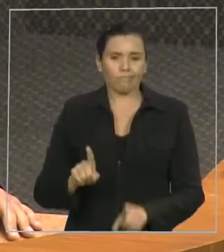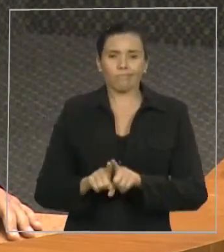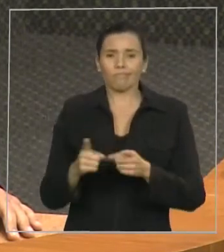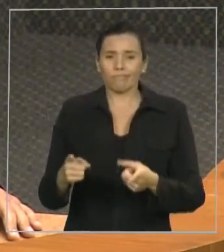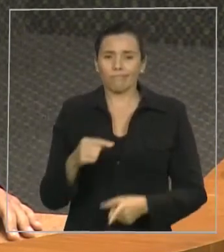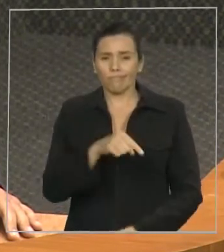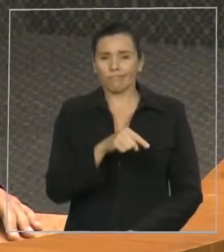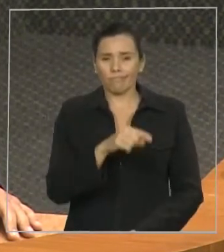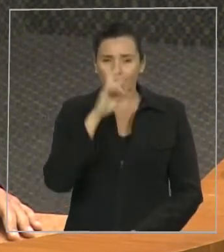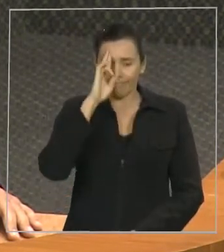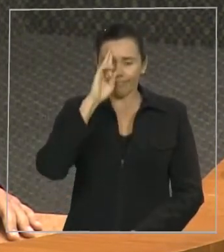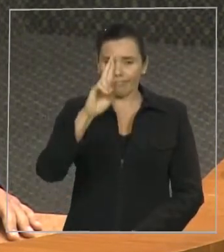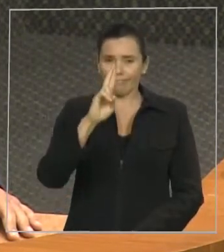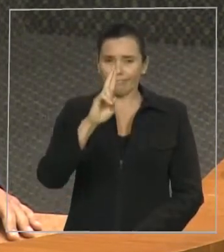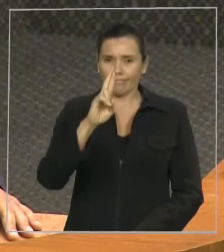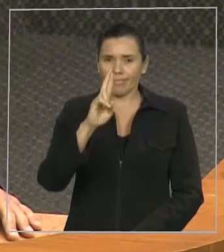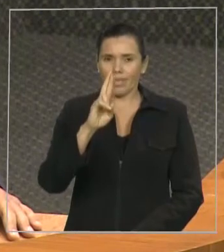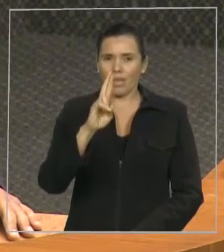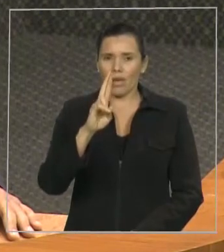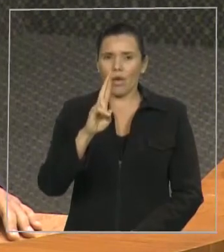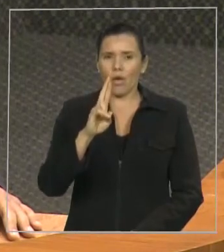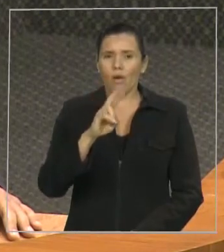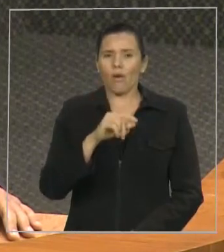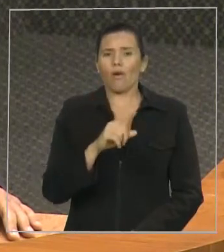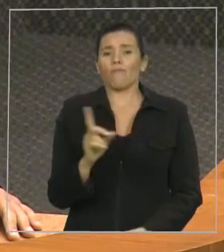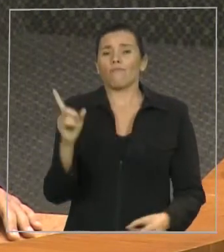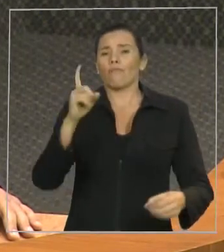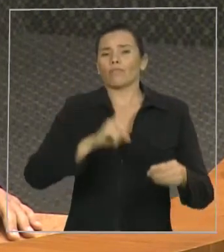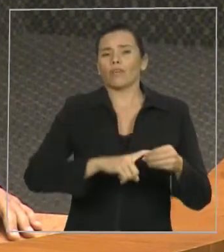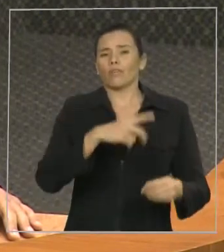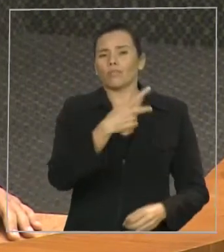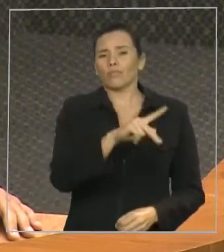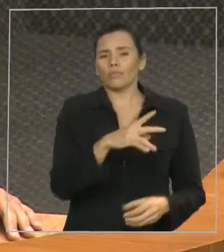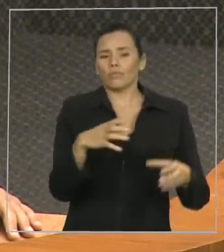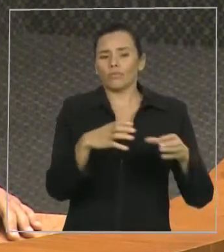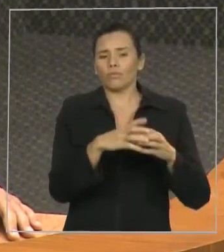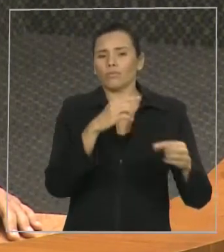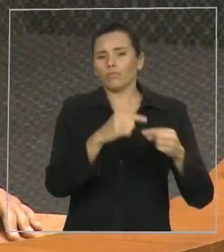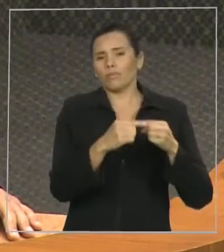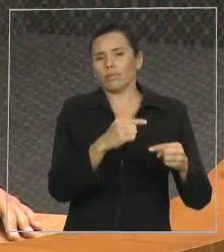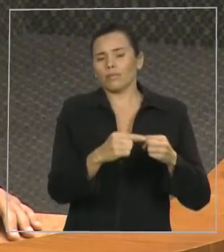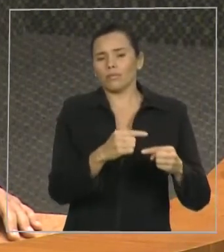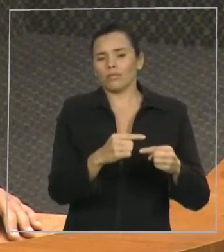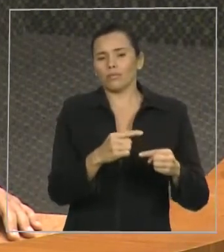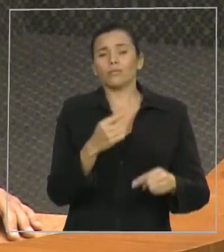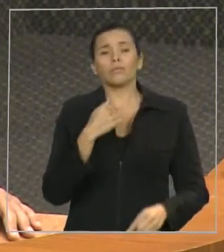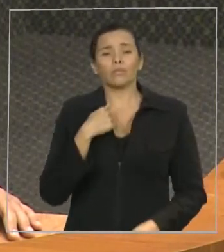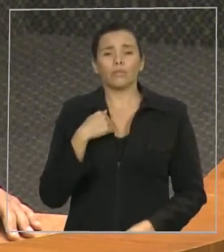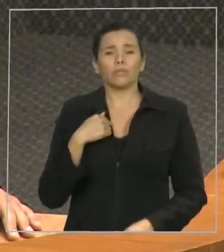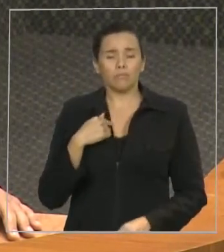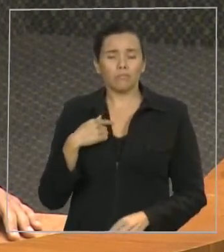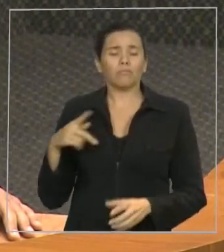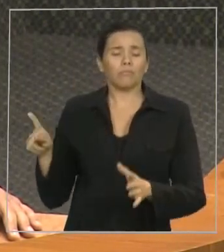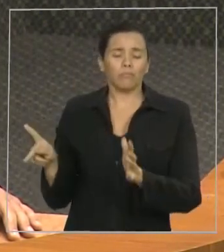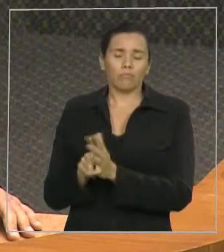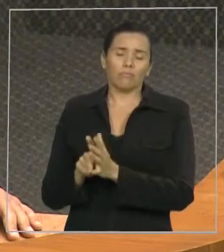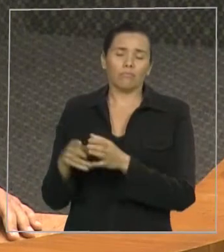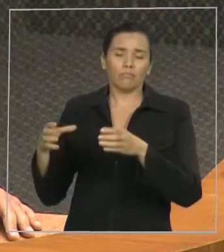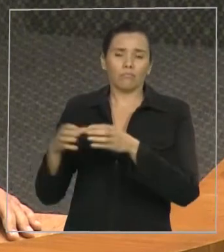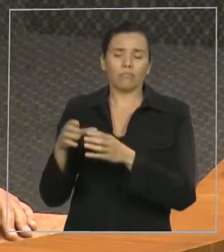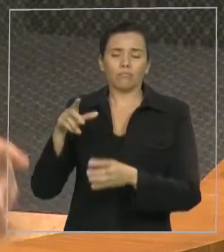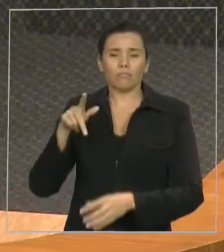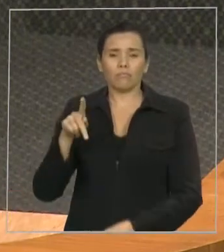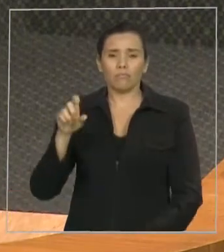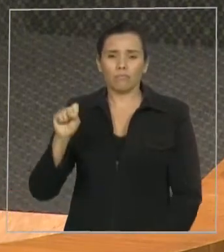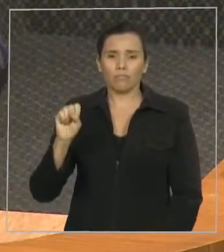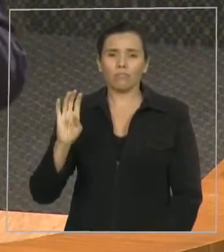Voltaram à sua casa de origem e nós estamos aqui, firmes e fortes, seguindo o nosso